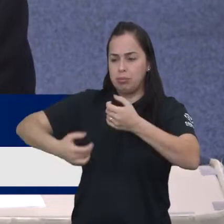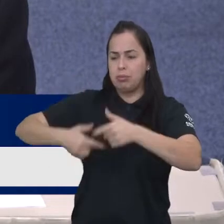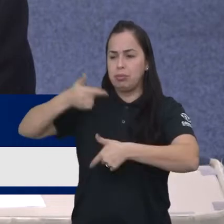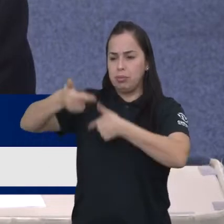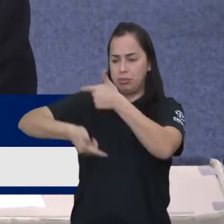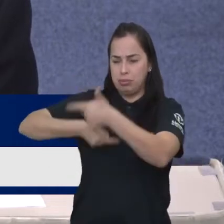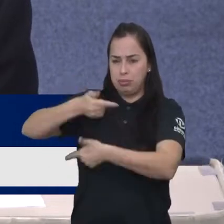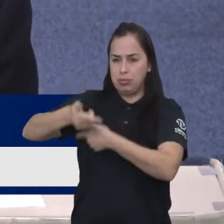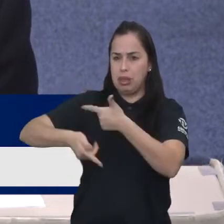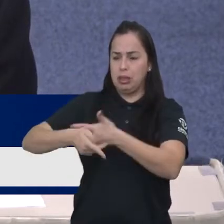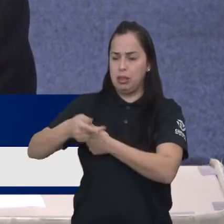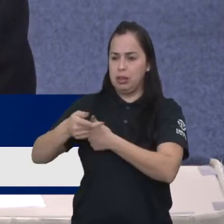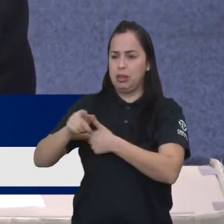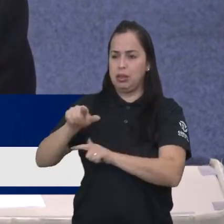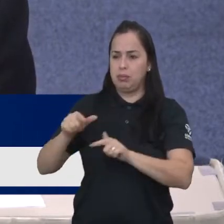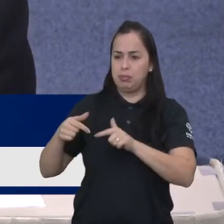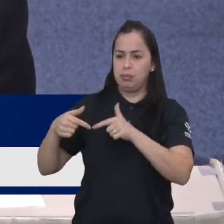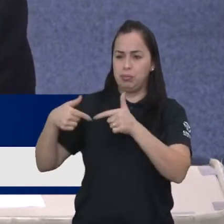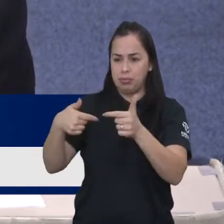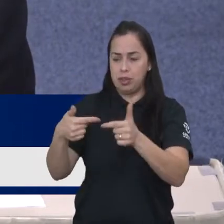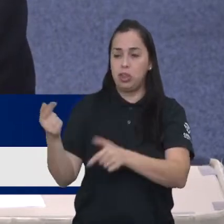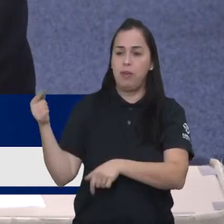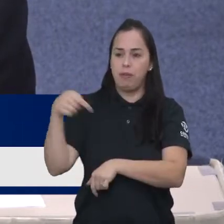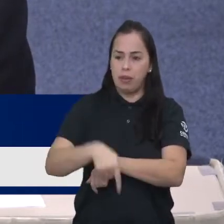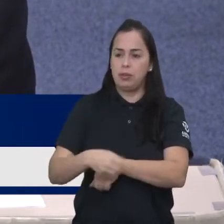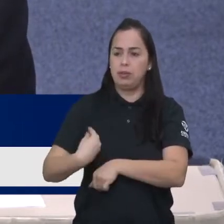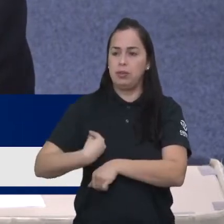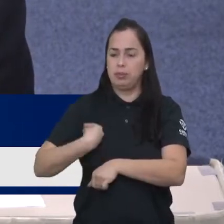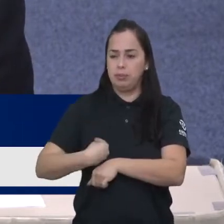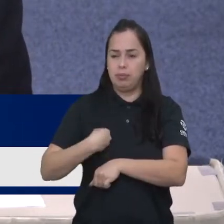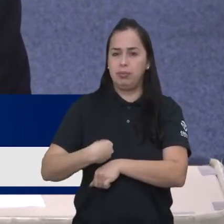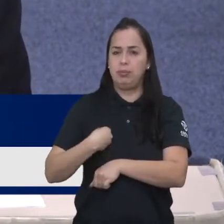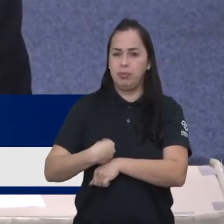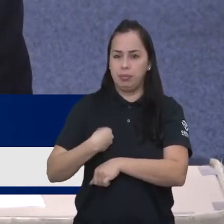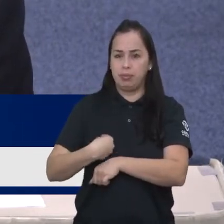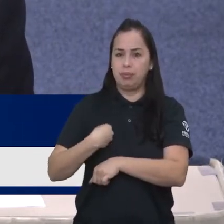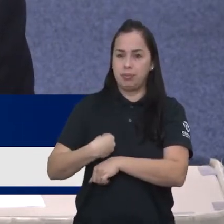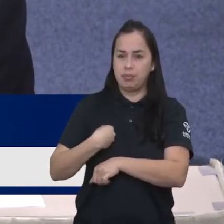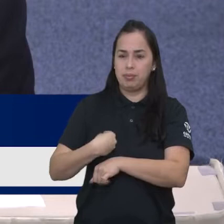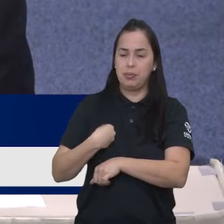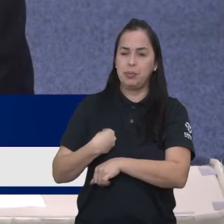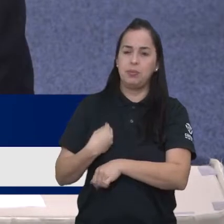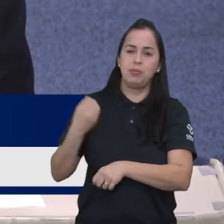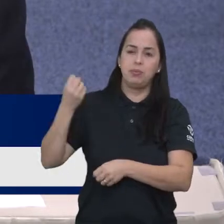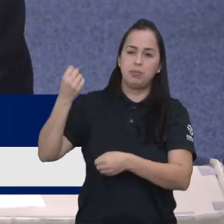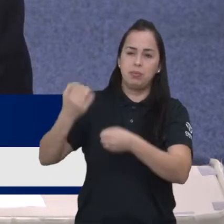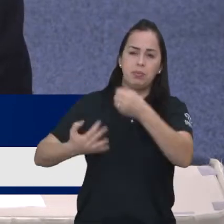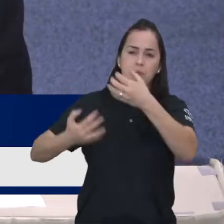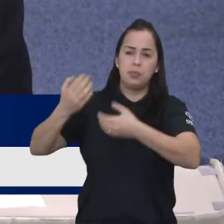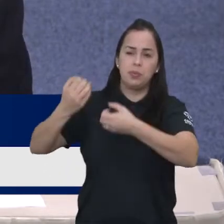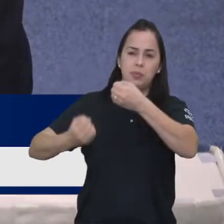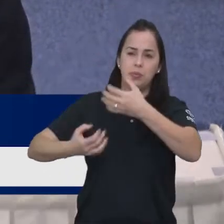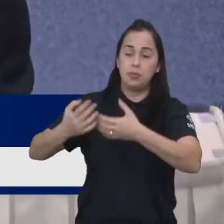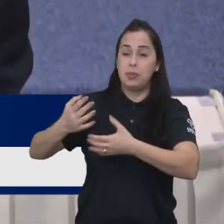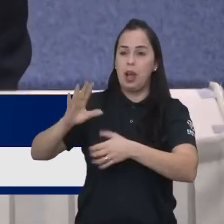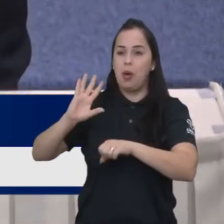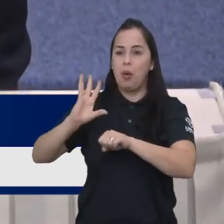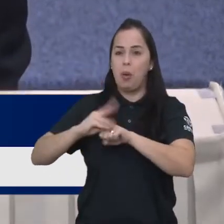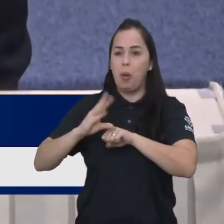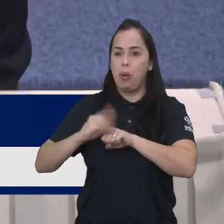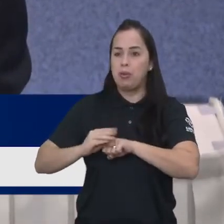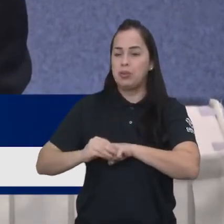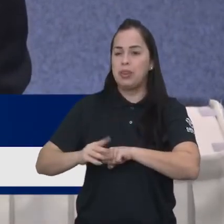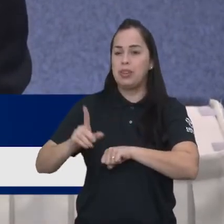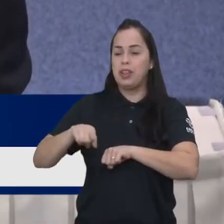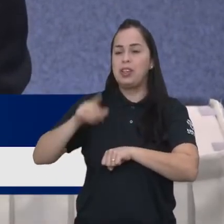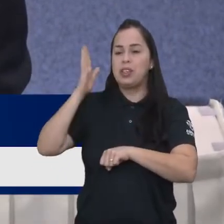o seu trabalho, a sua disposição em estar aqui conosco hoje, trazendo aí o seu conhecimento, que a gente